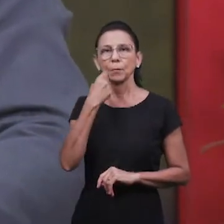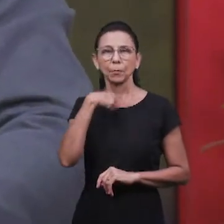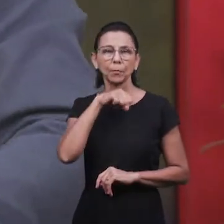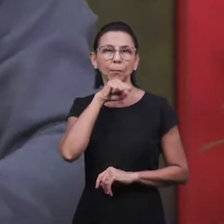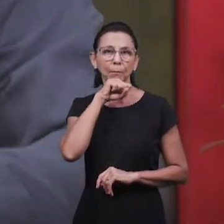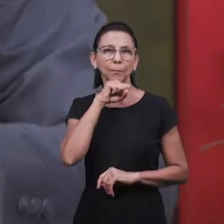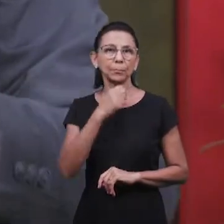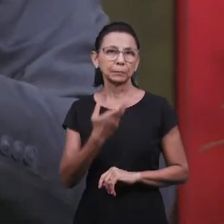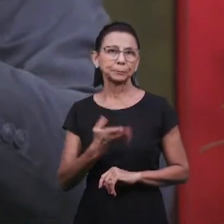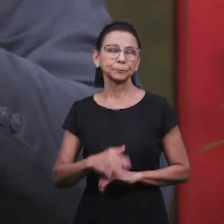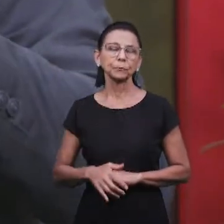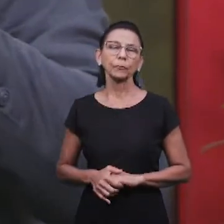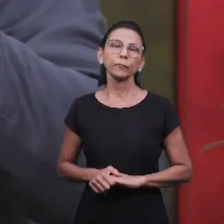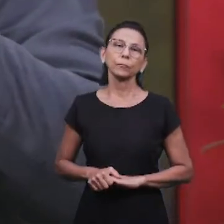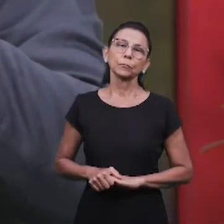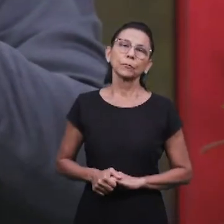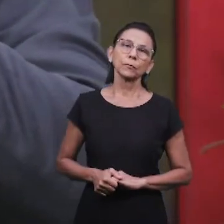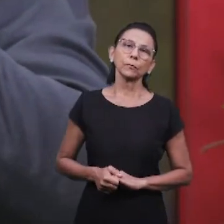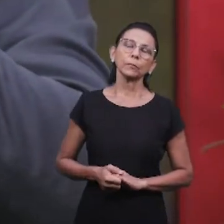pais, porque